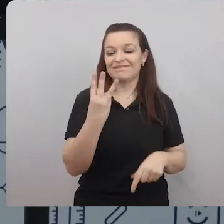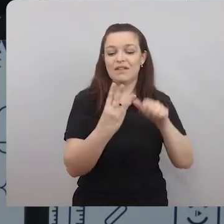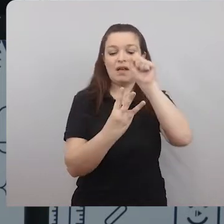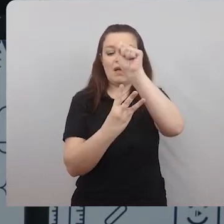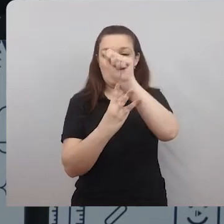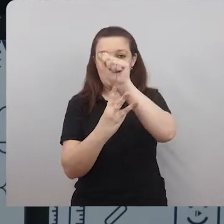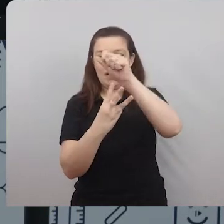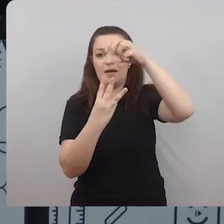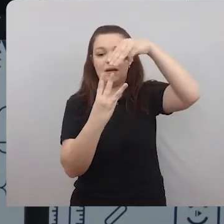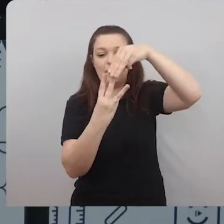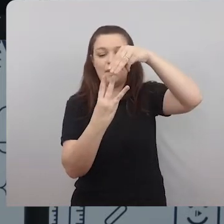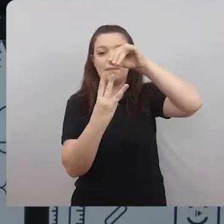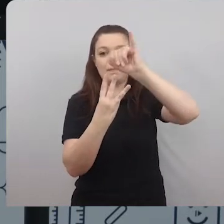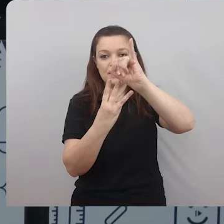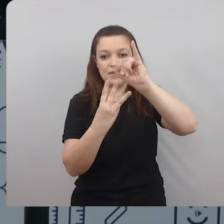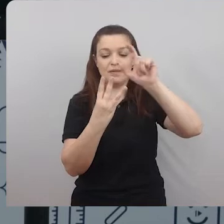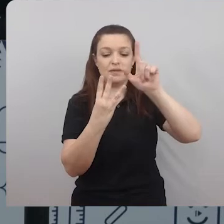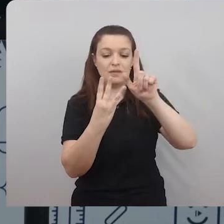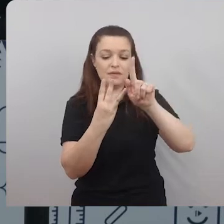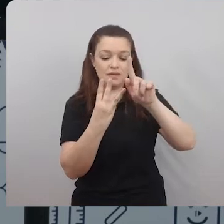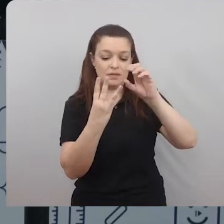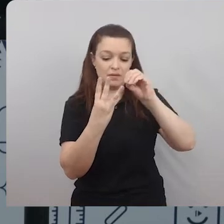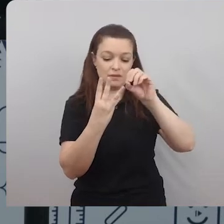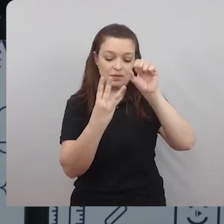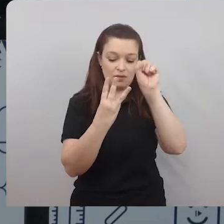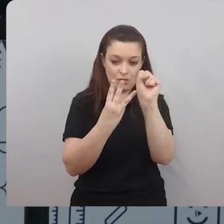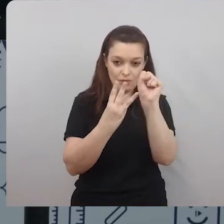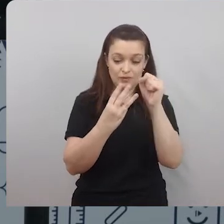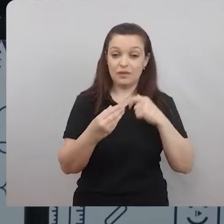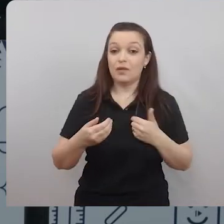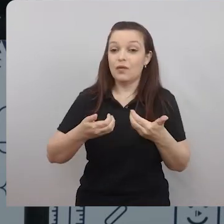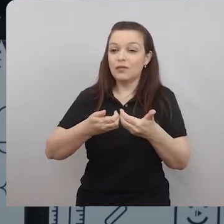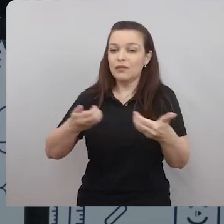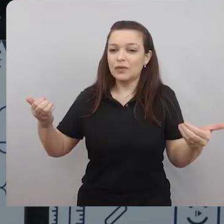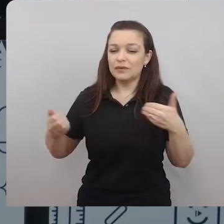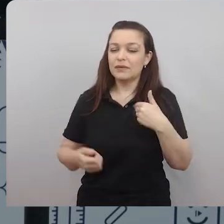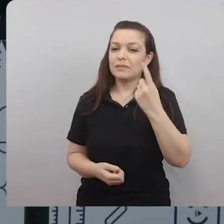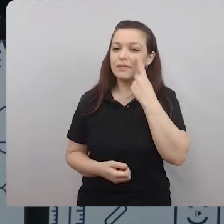A-mi-gos. Três sílabas. Então vai ficar